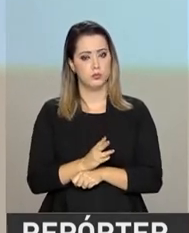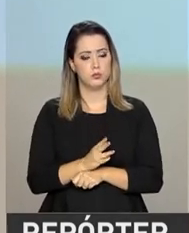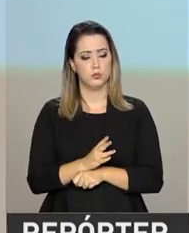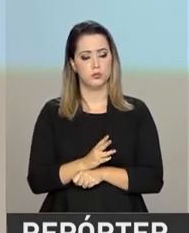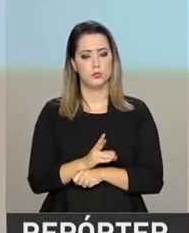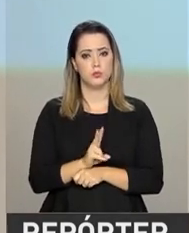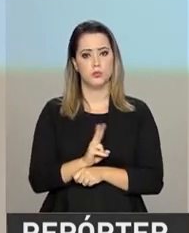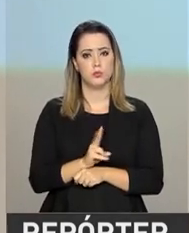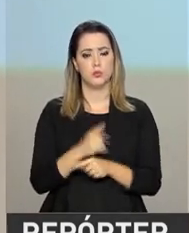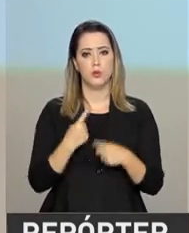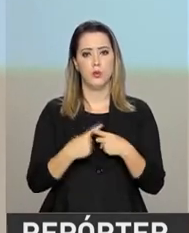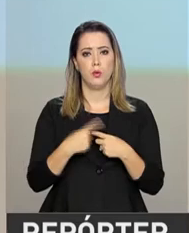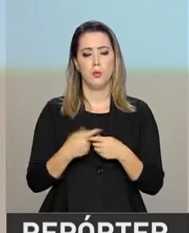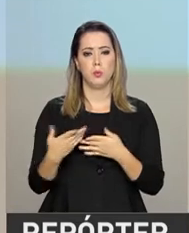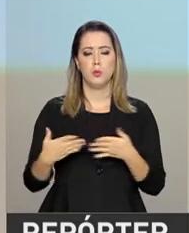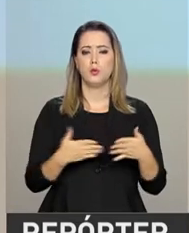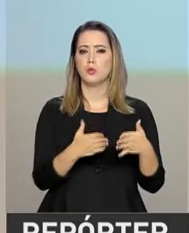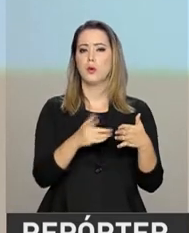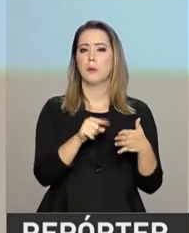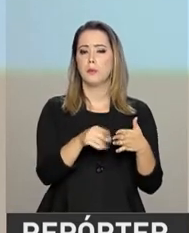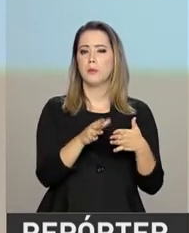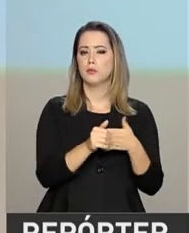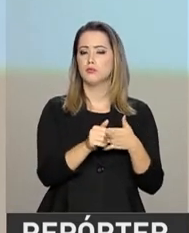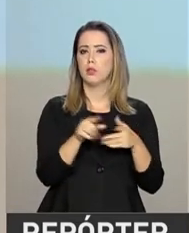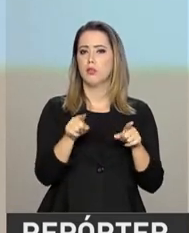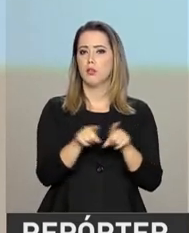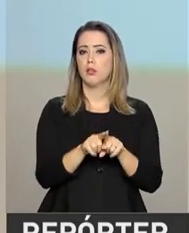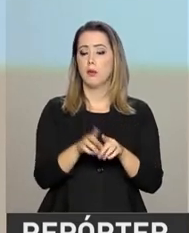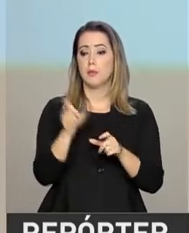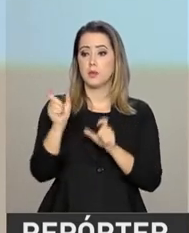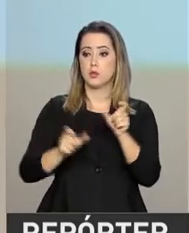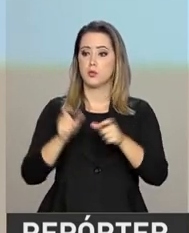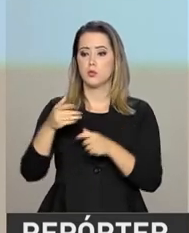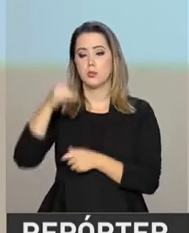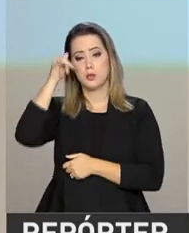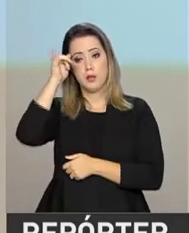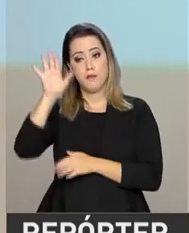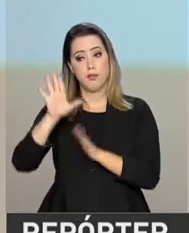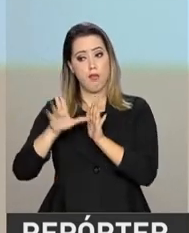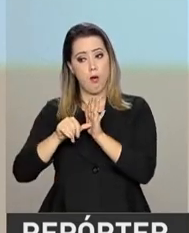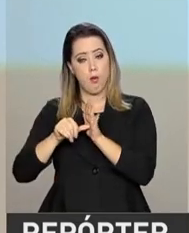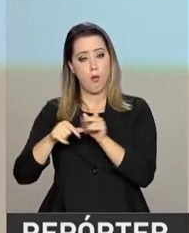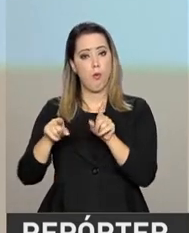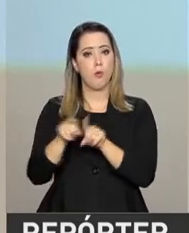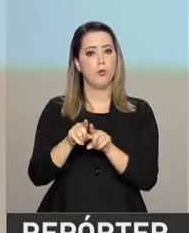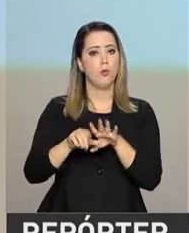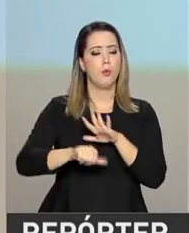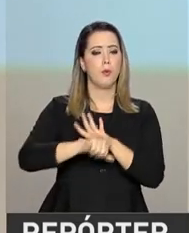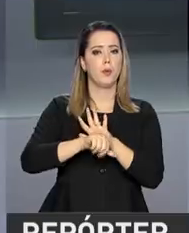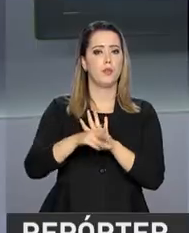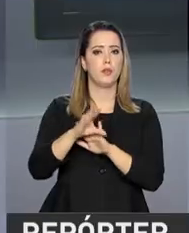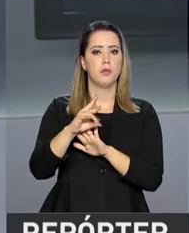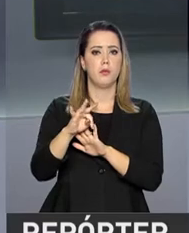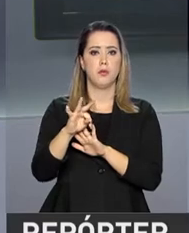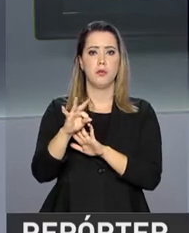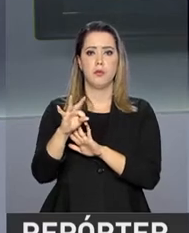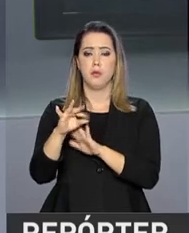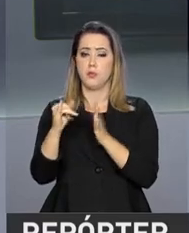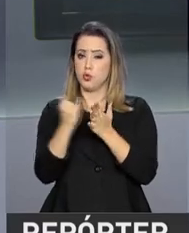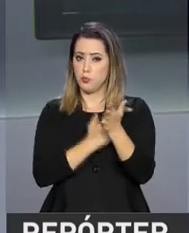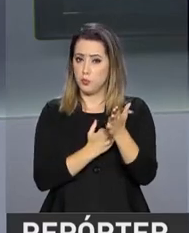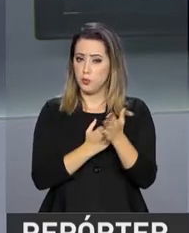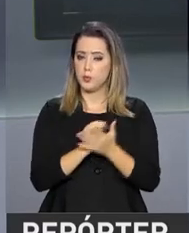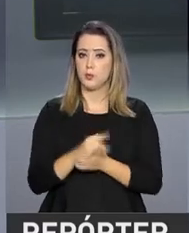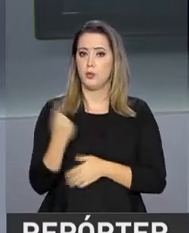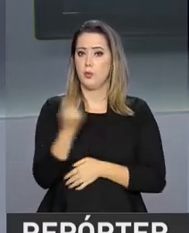que vai poder direcionar seus fiscais para a combate a fraudes ea crimes tributários nós